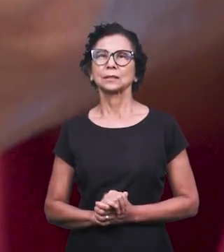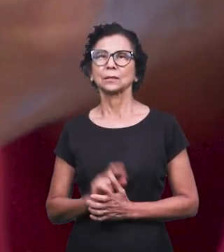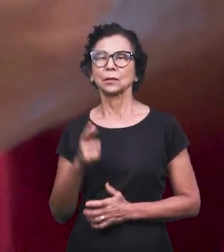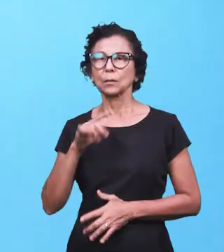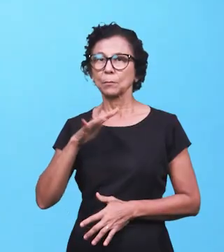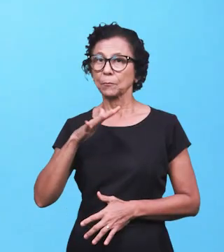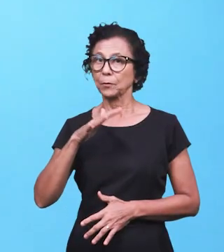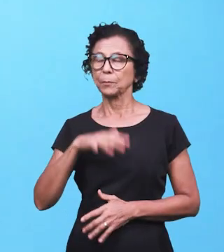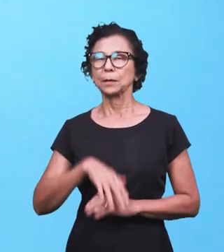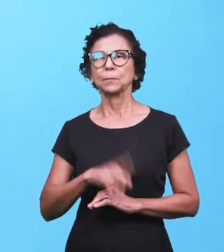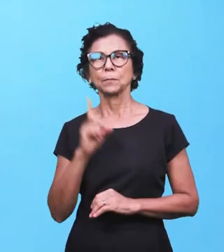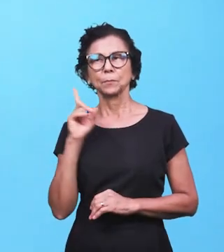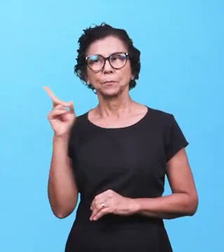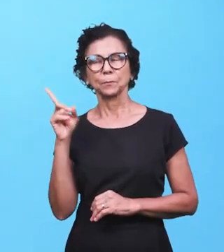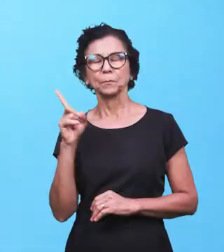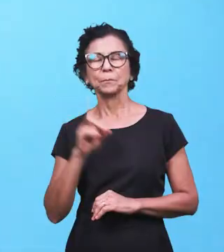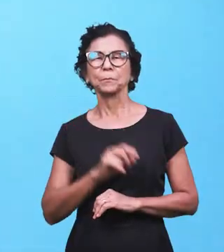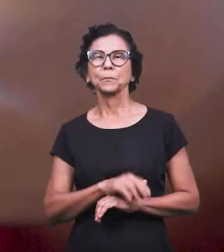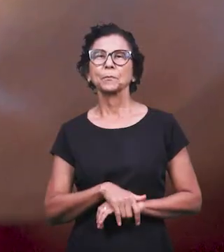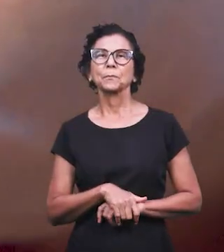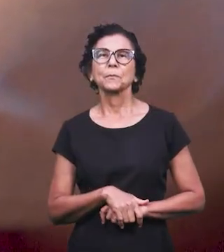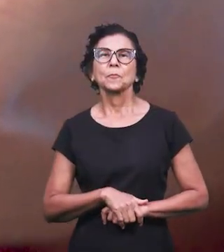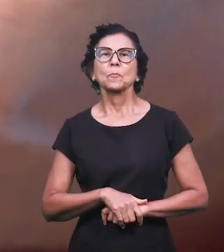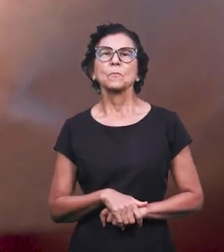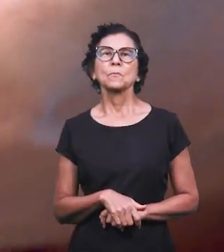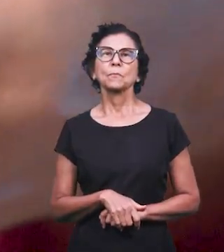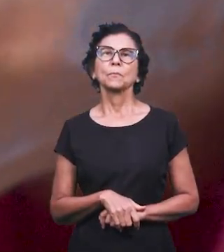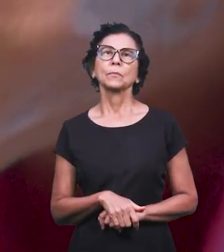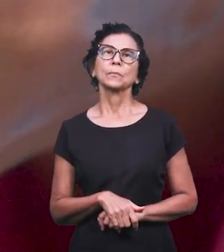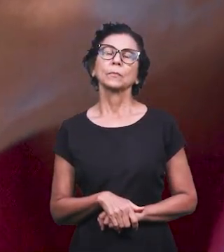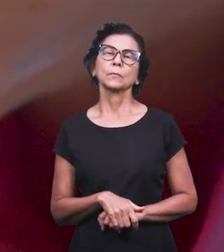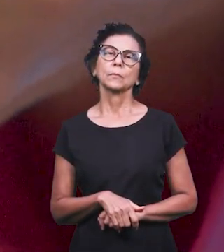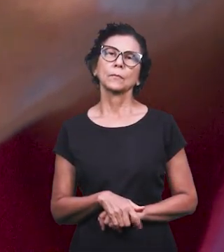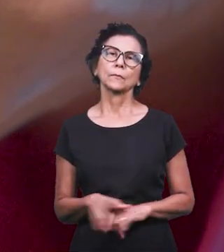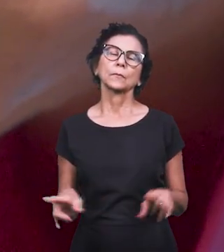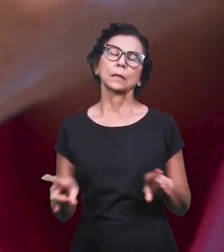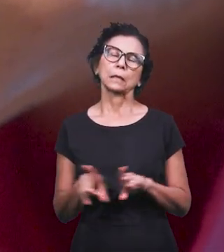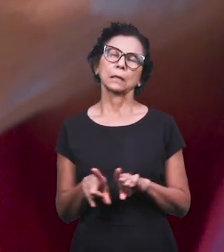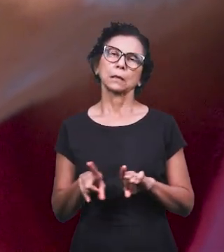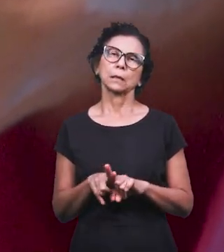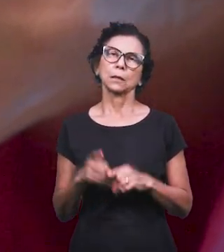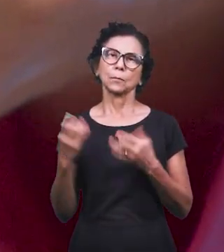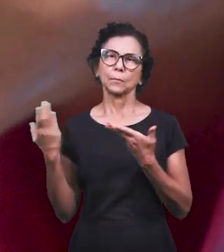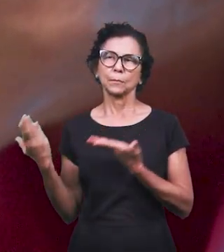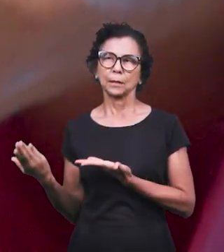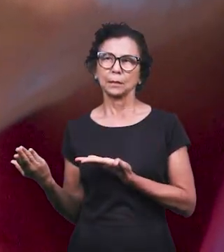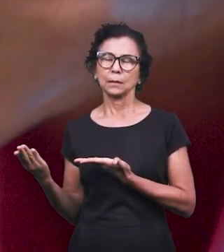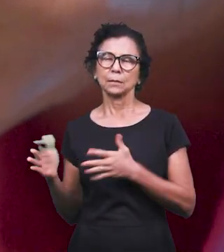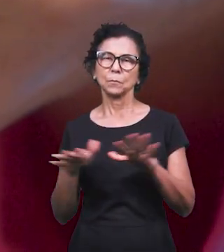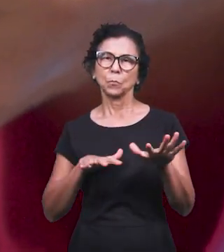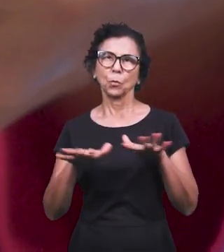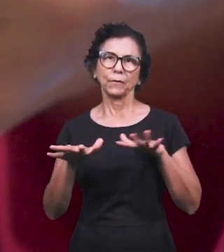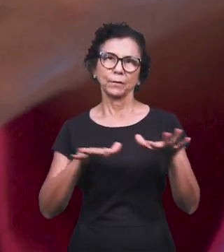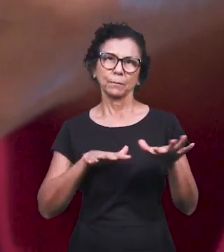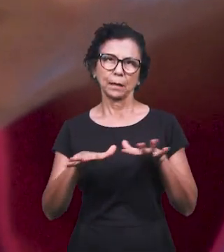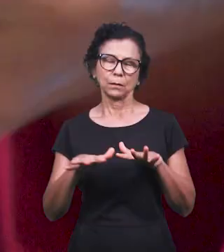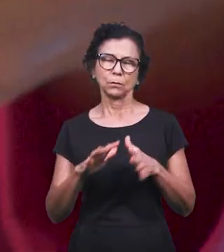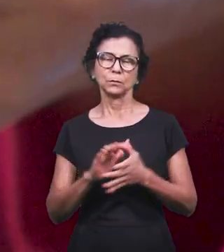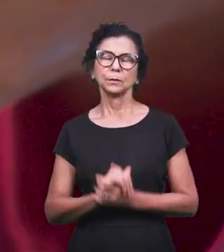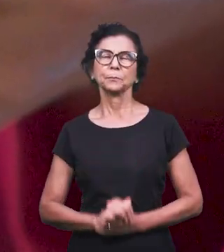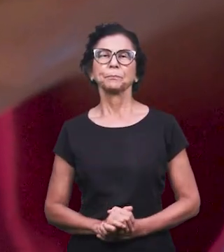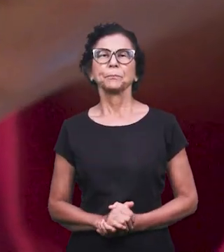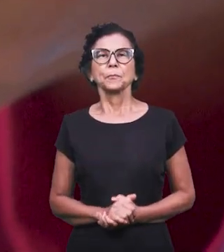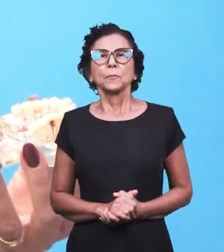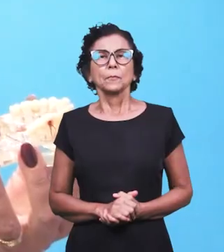aqui, tá? E por fim, a face oclusal, aí sim você vai fazer esse movimento de vai e vem.